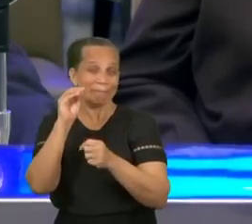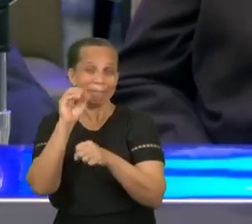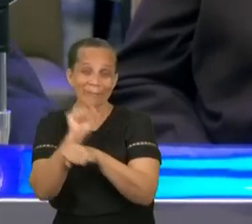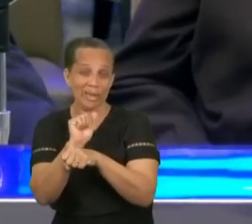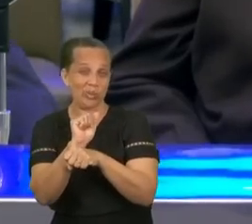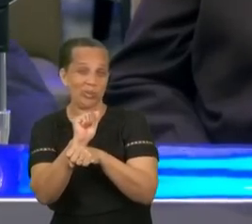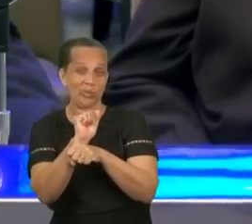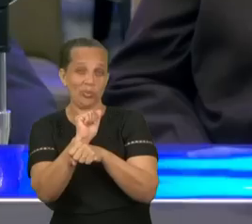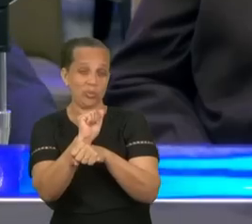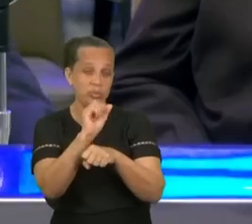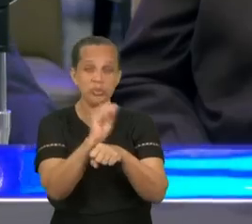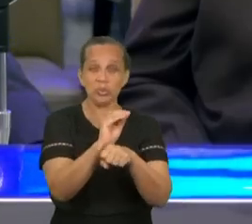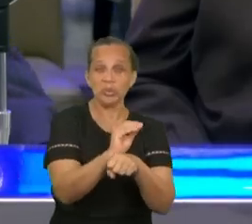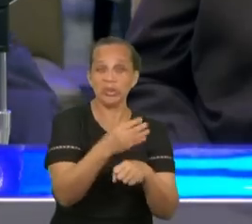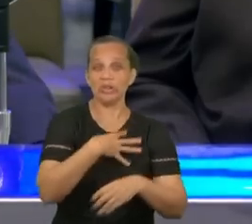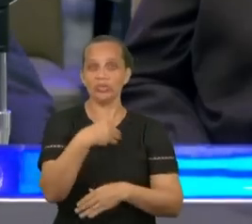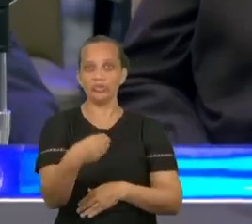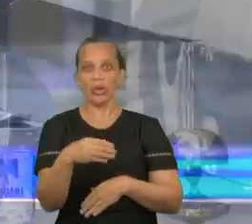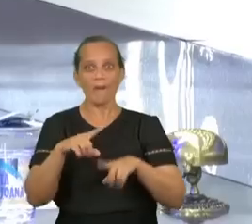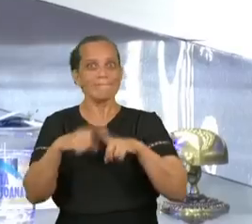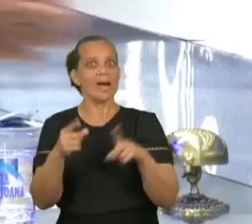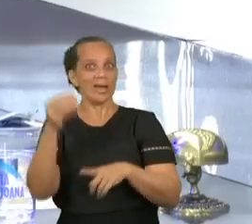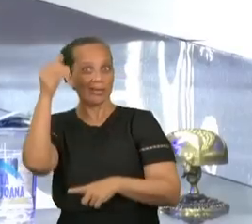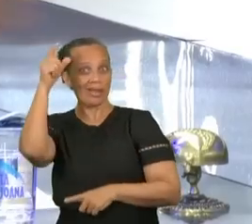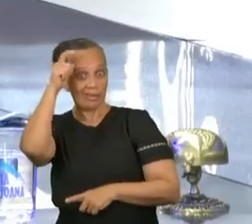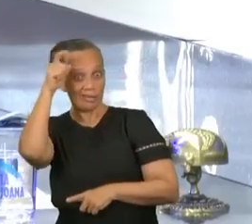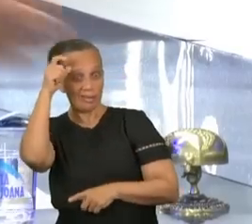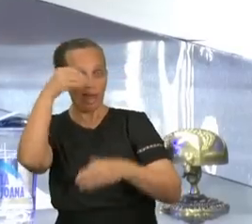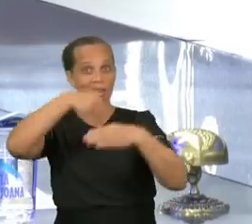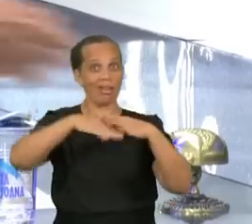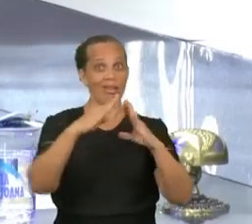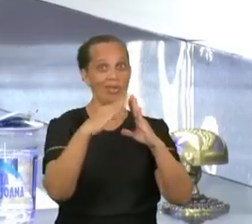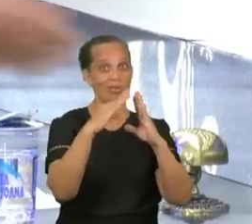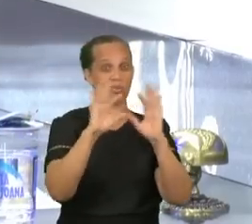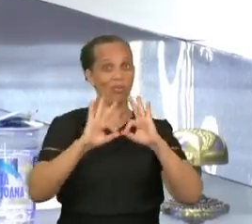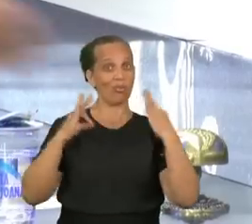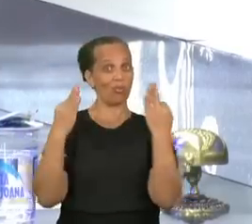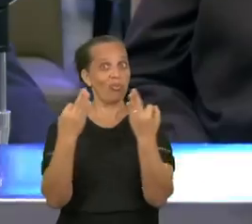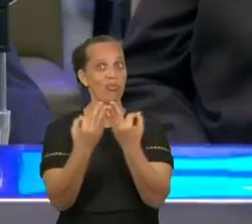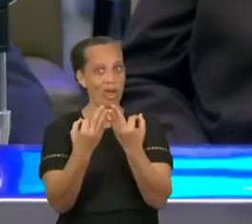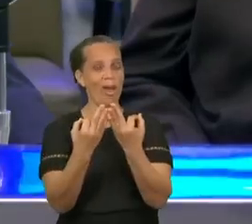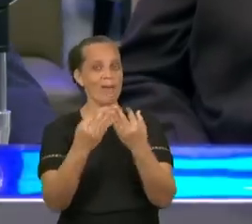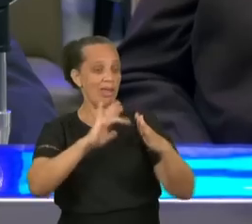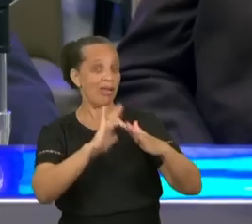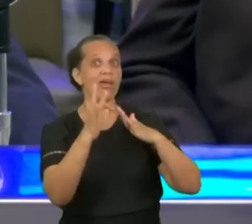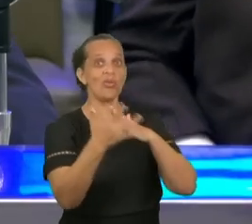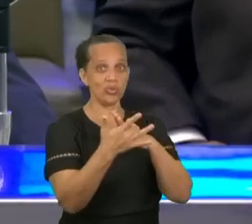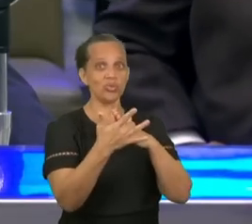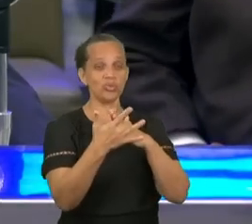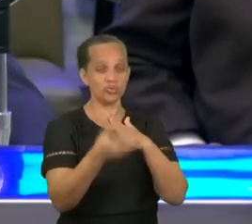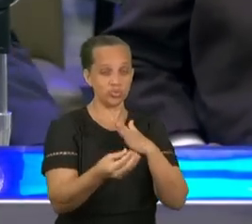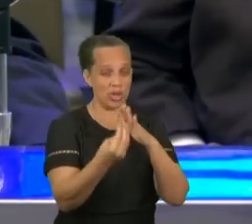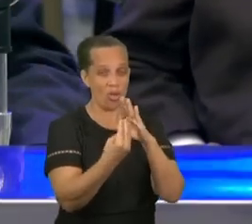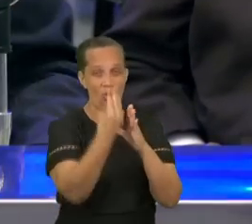trabalhando ele está lá dentro da tua casa através das redes sociais trabalhando com a cabeça